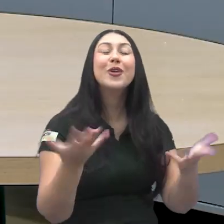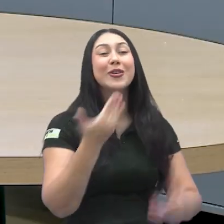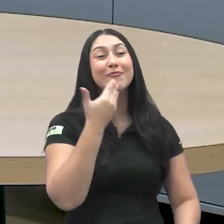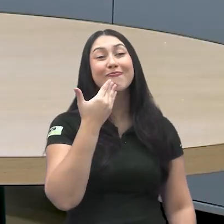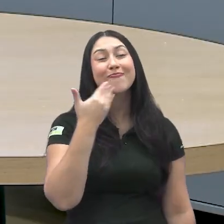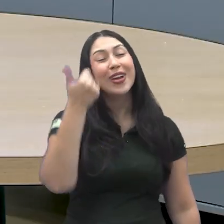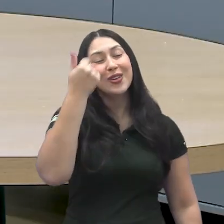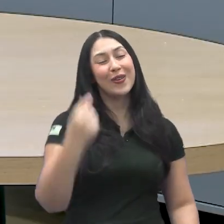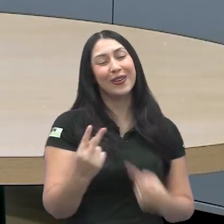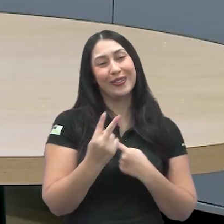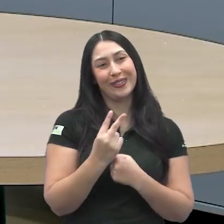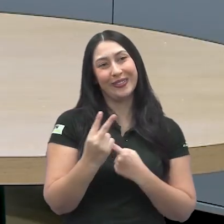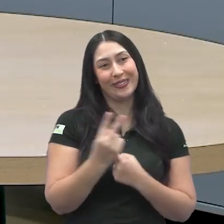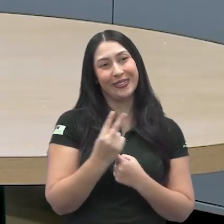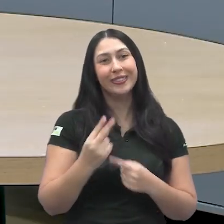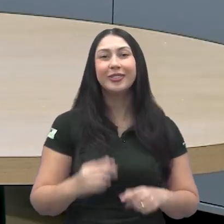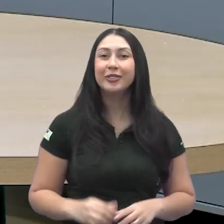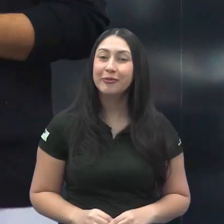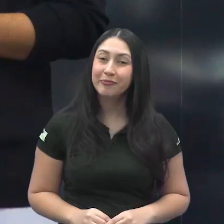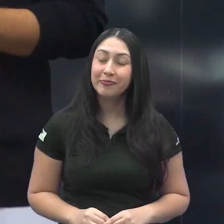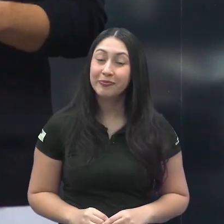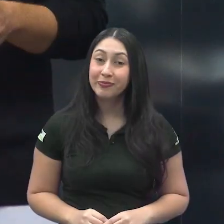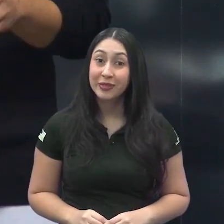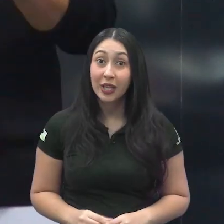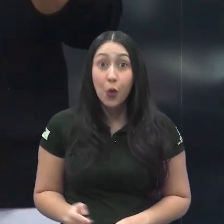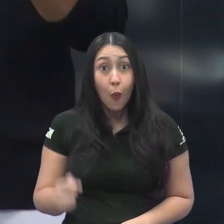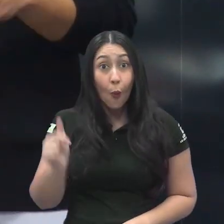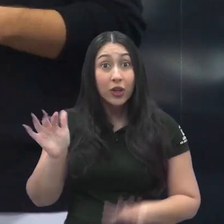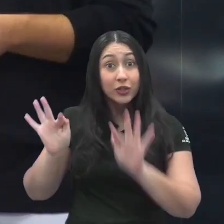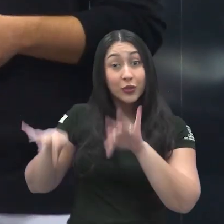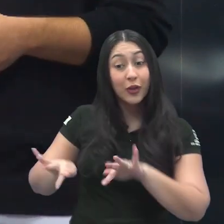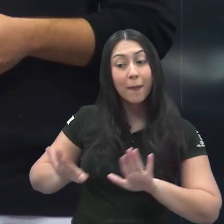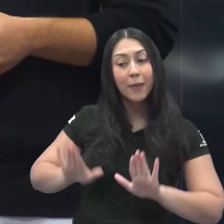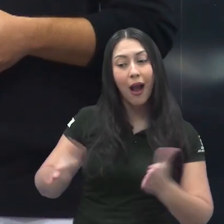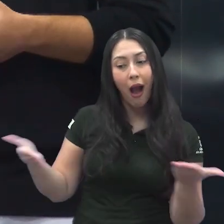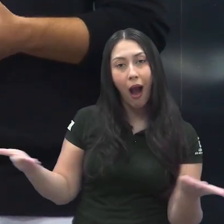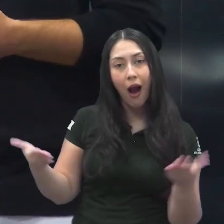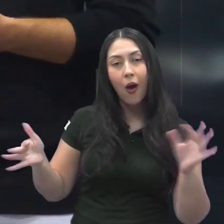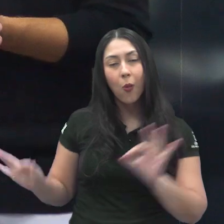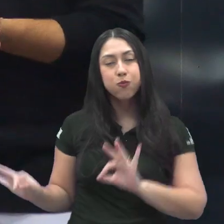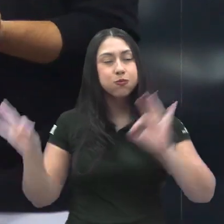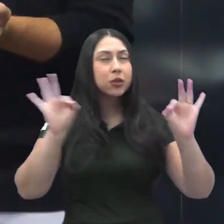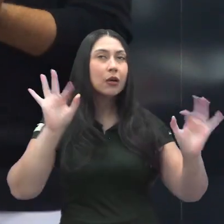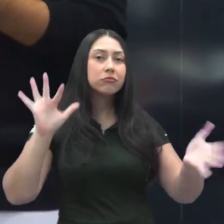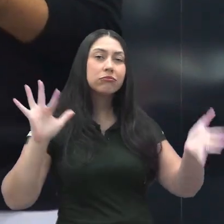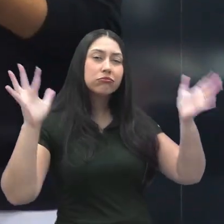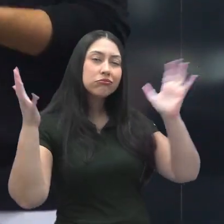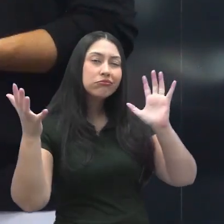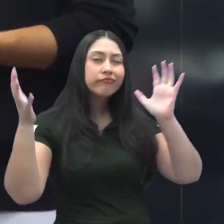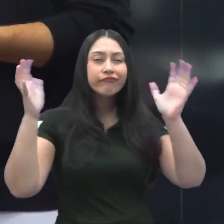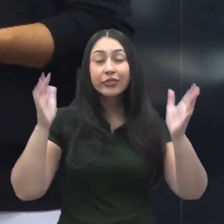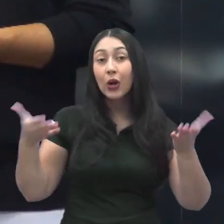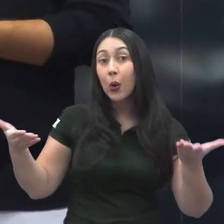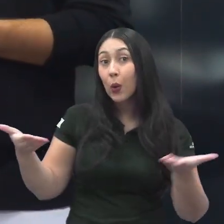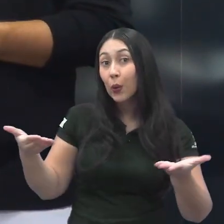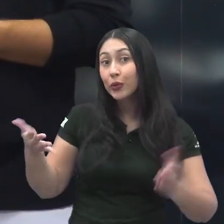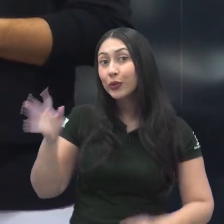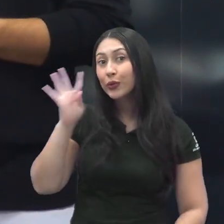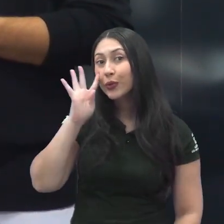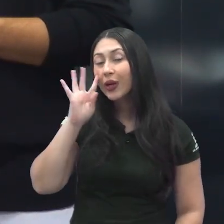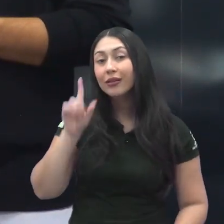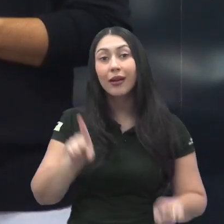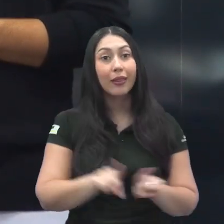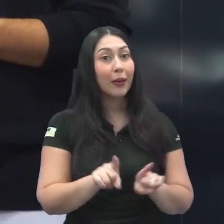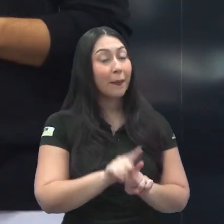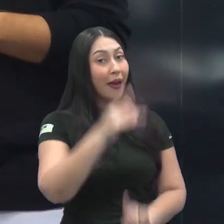que a melhor coisa que você pode fazer é cuidar de você mesmo. Antes de encerrar o jornal, vamos agora conferir como fica o tempo na tarde